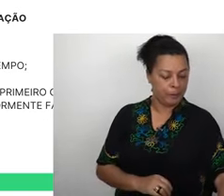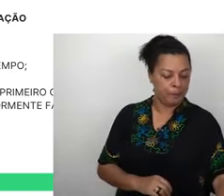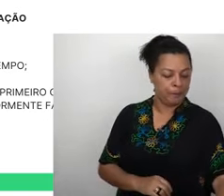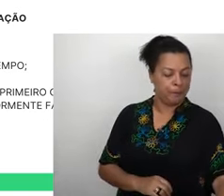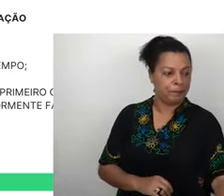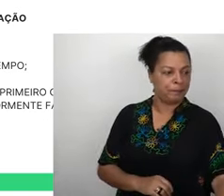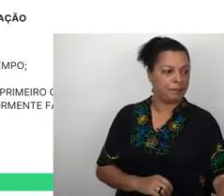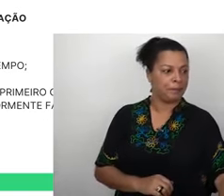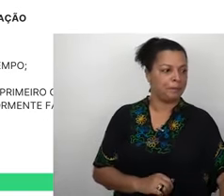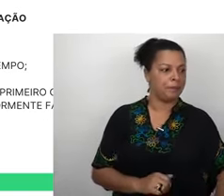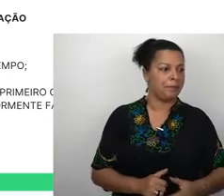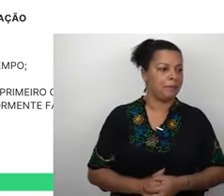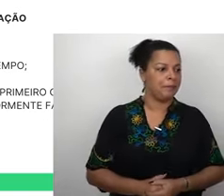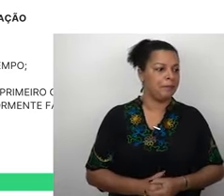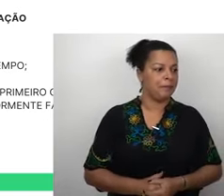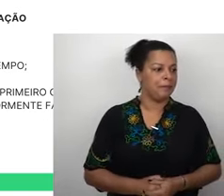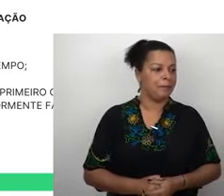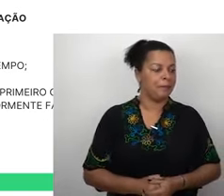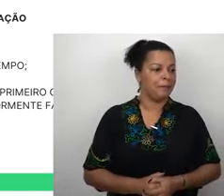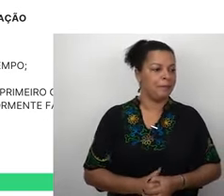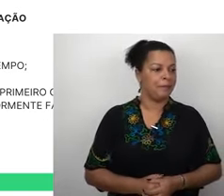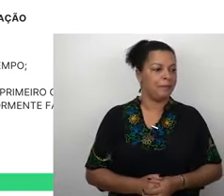língua-alvo.